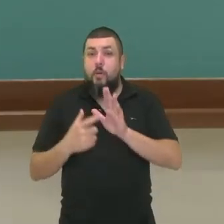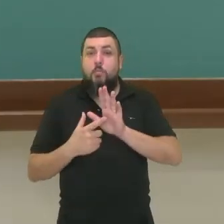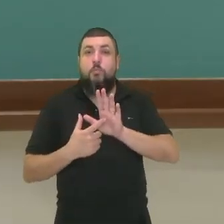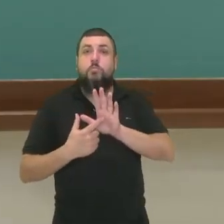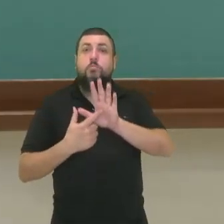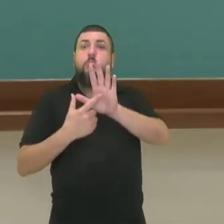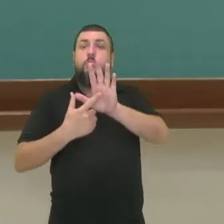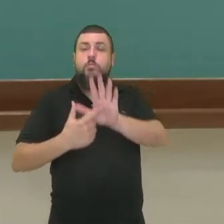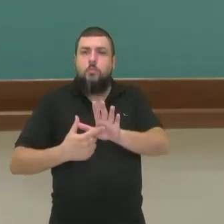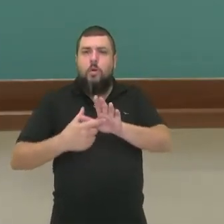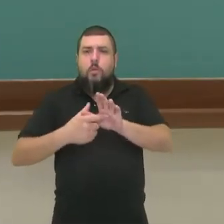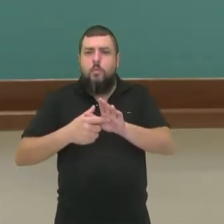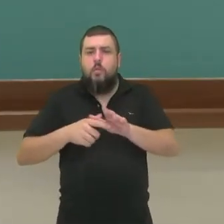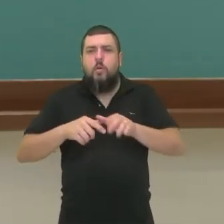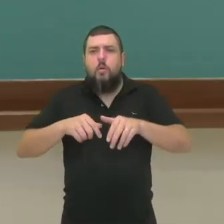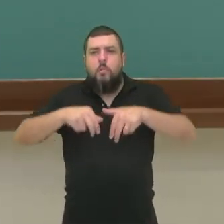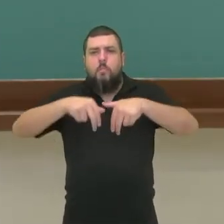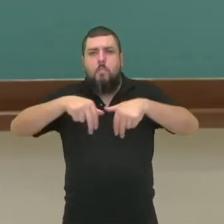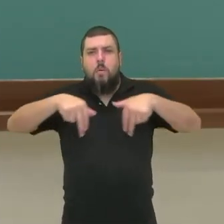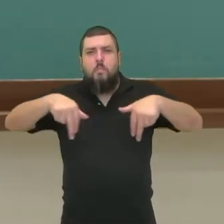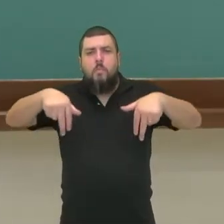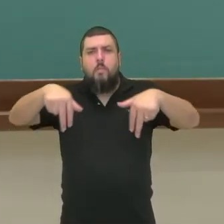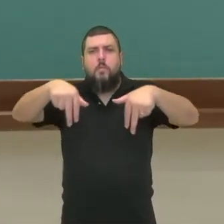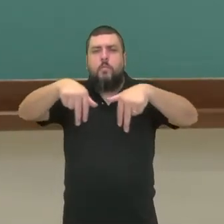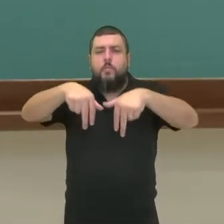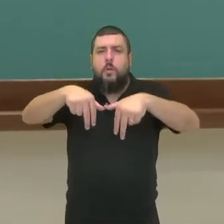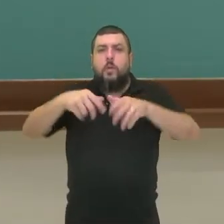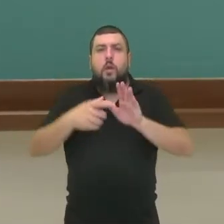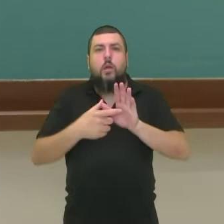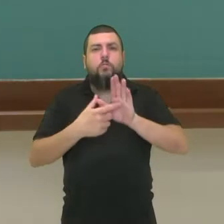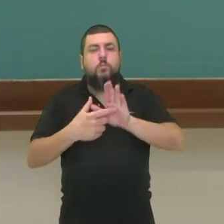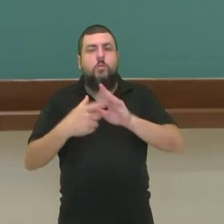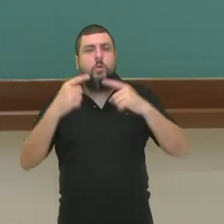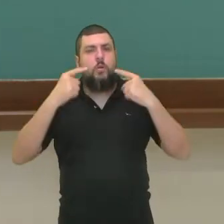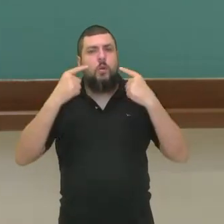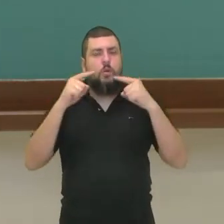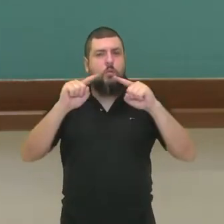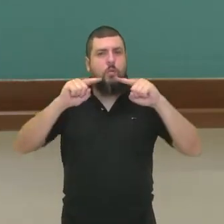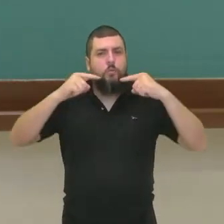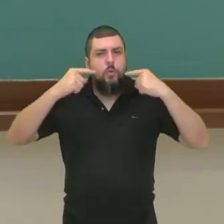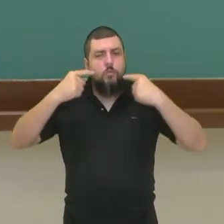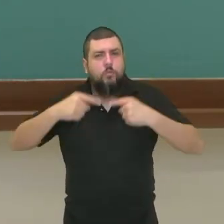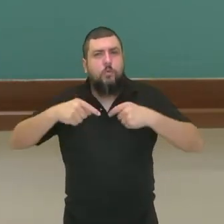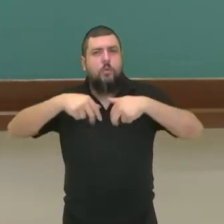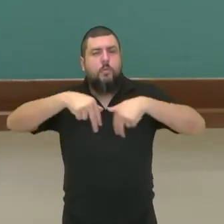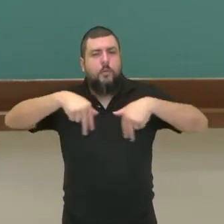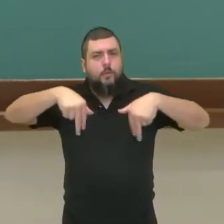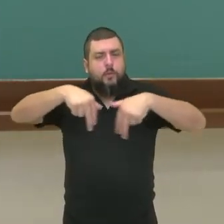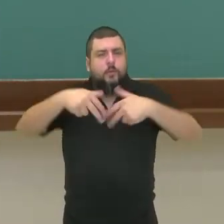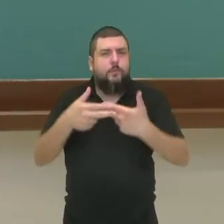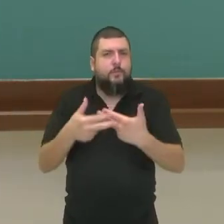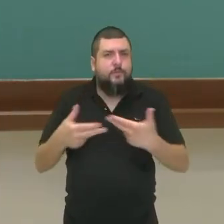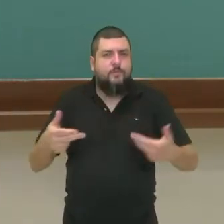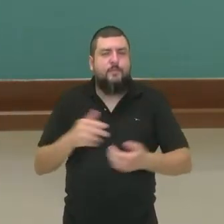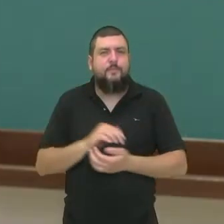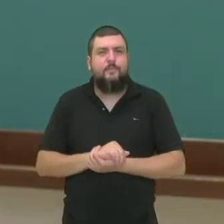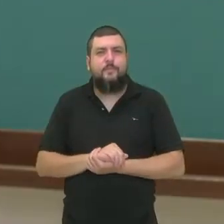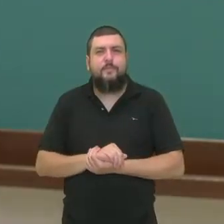o palco, festival, se apresentando as músicas de ciranda, as danças de ciranda.